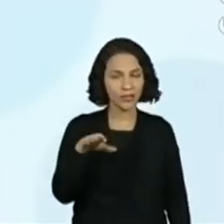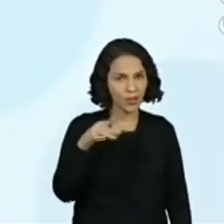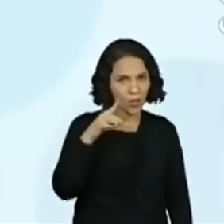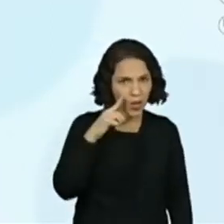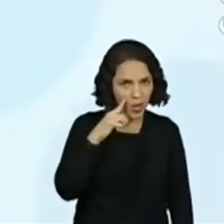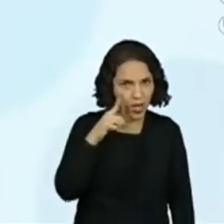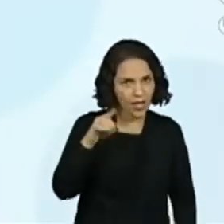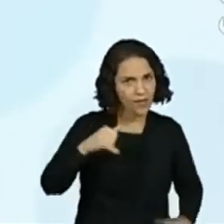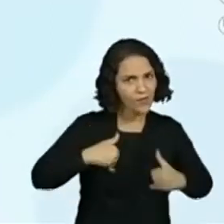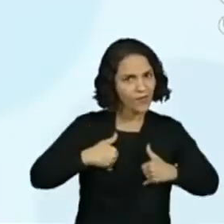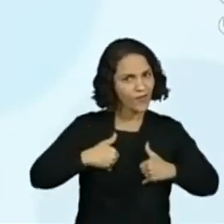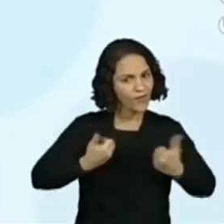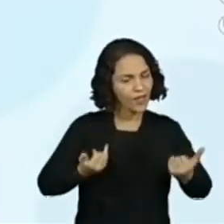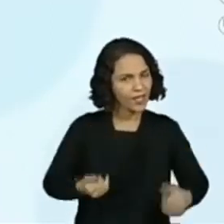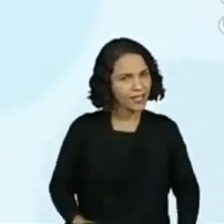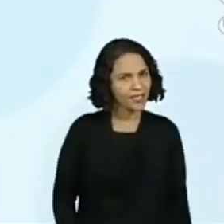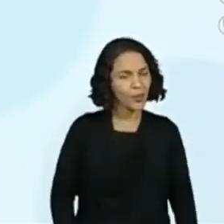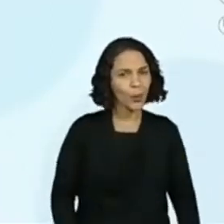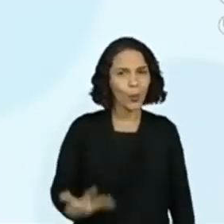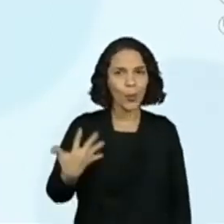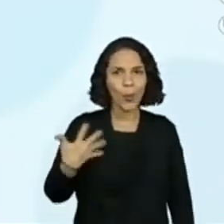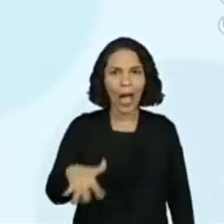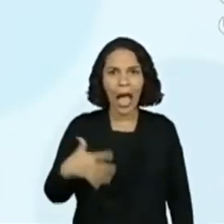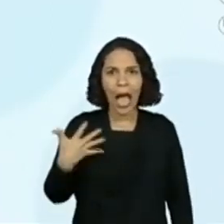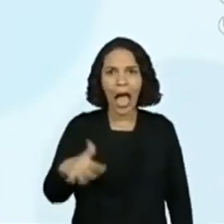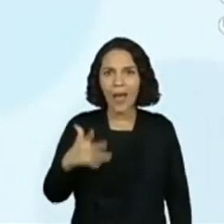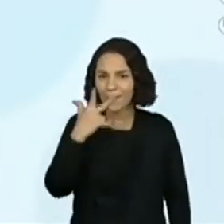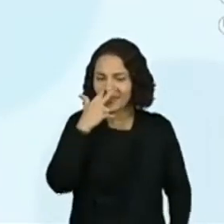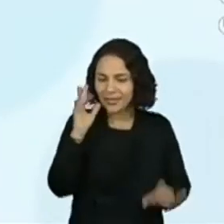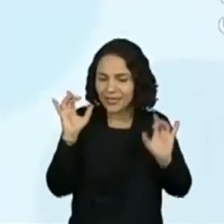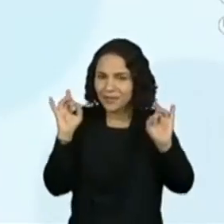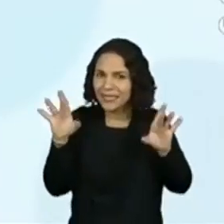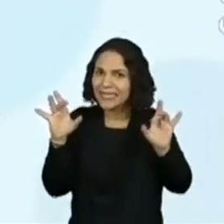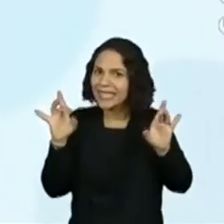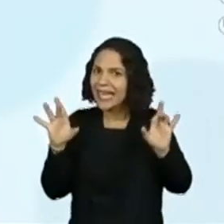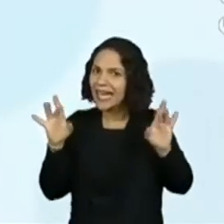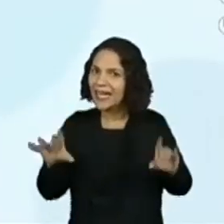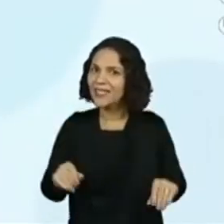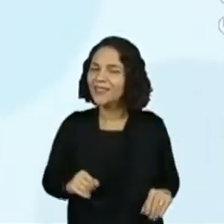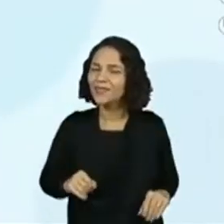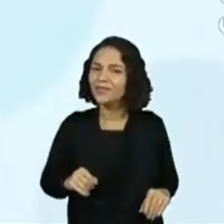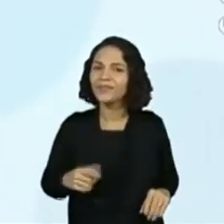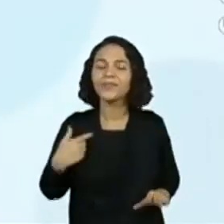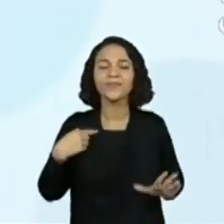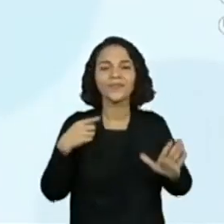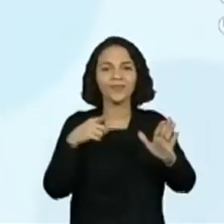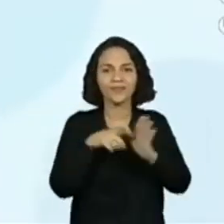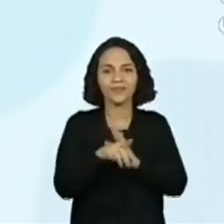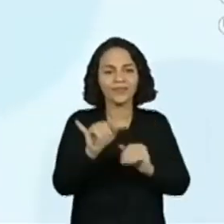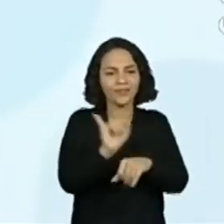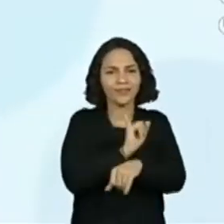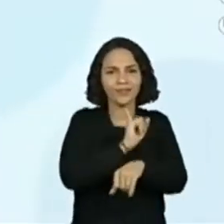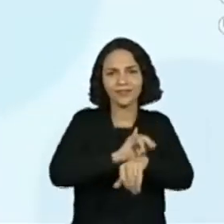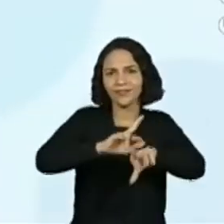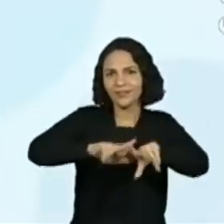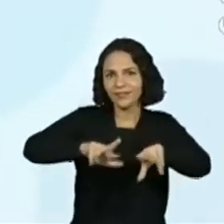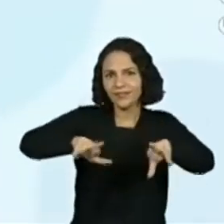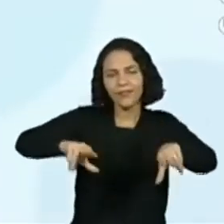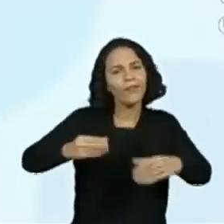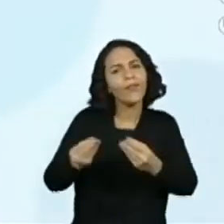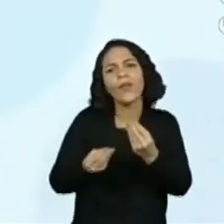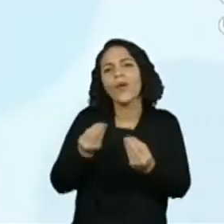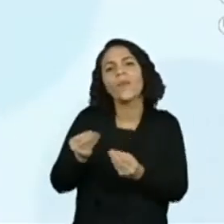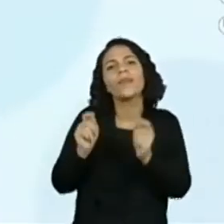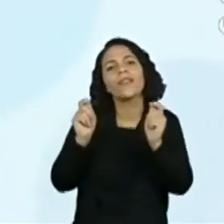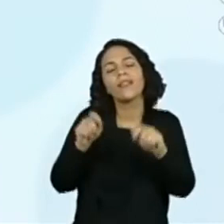mas essa festa de aniversário deve estar especial, hein? De quantas maneiras diferentes